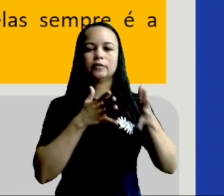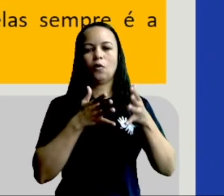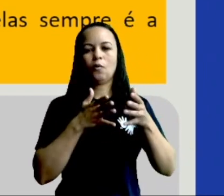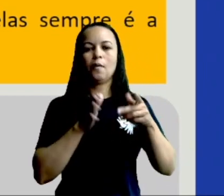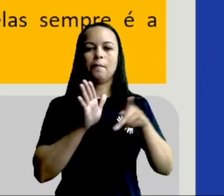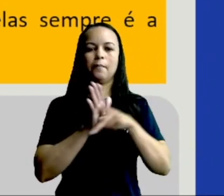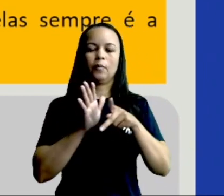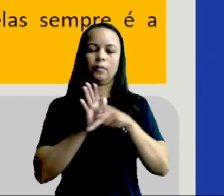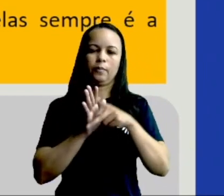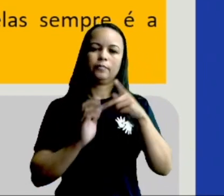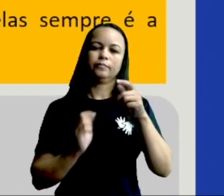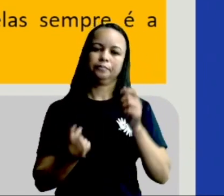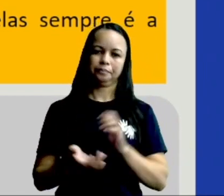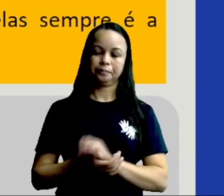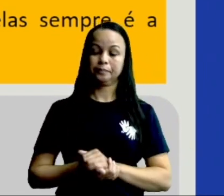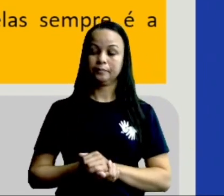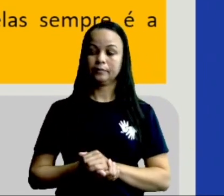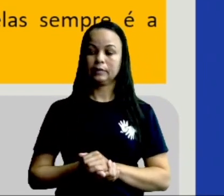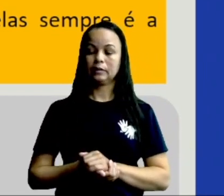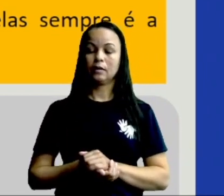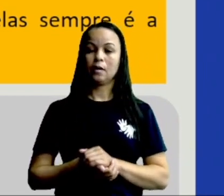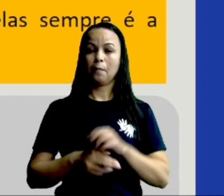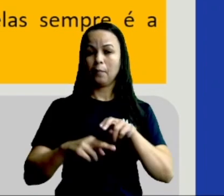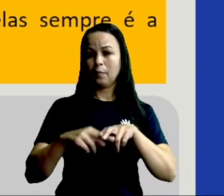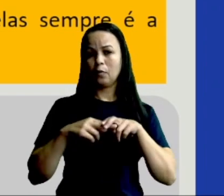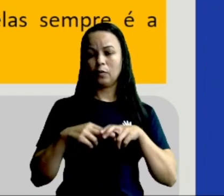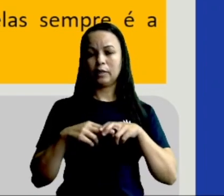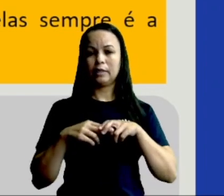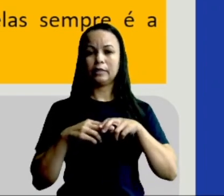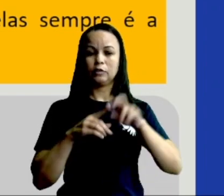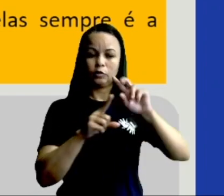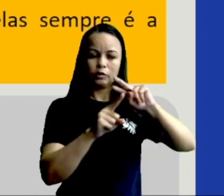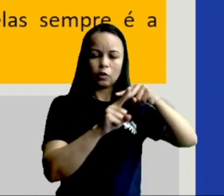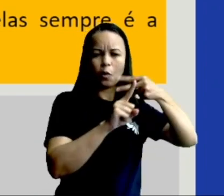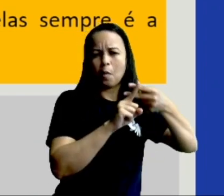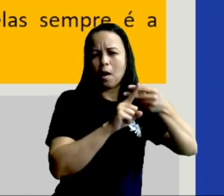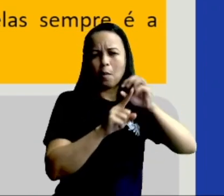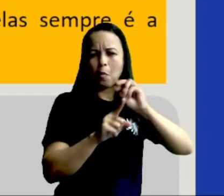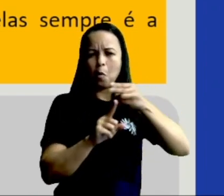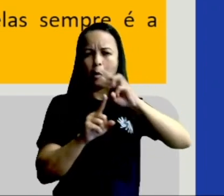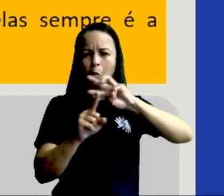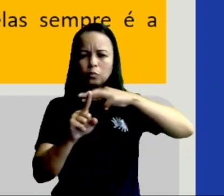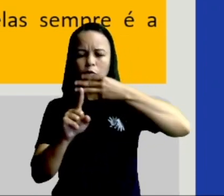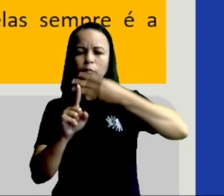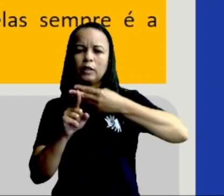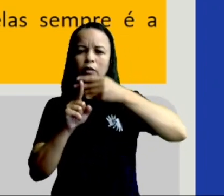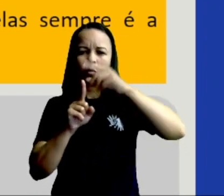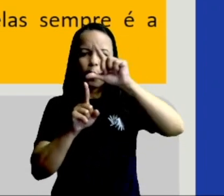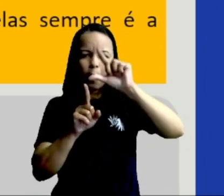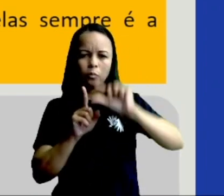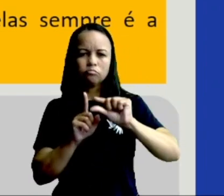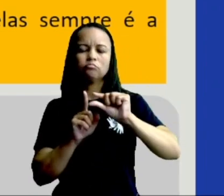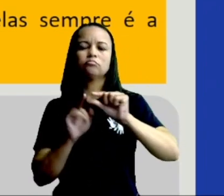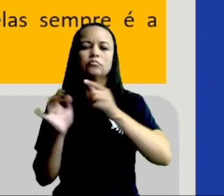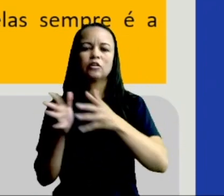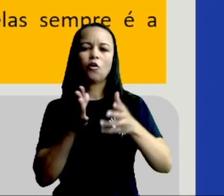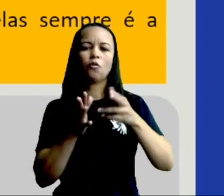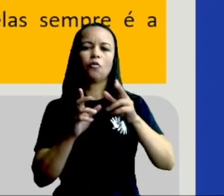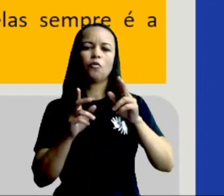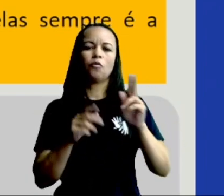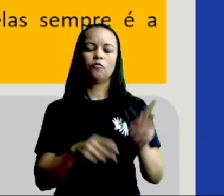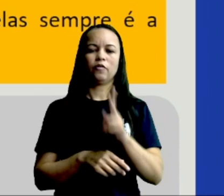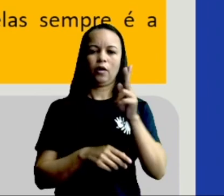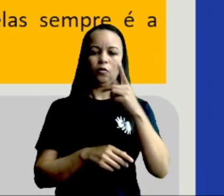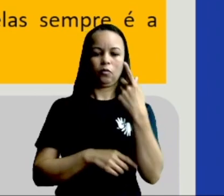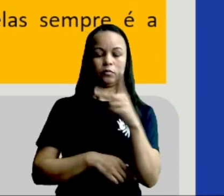modo proporcional. Por isso, se dobramos, triplicamos ou reduzimos pela metade o valor de uma delas,